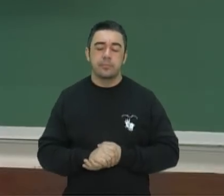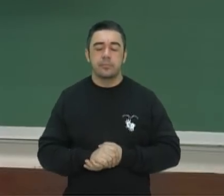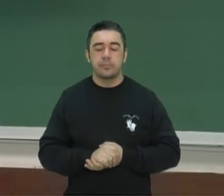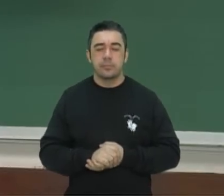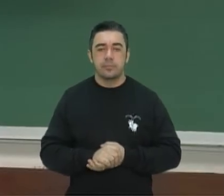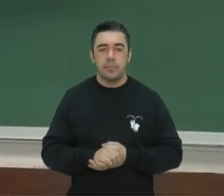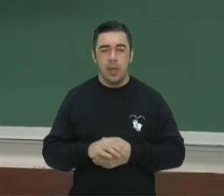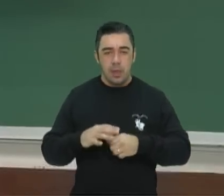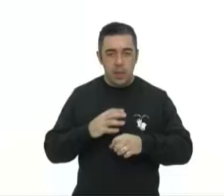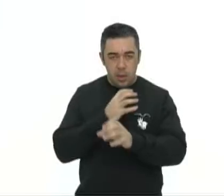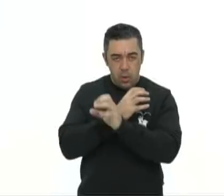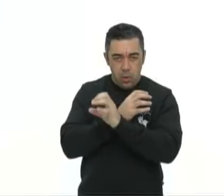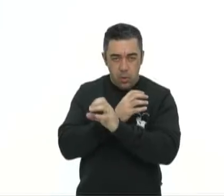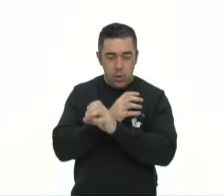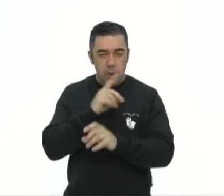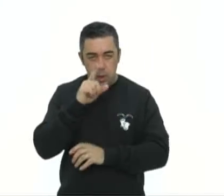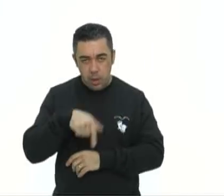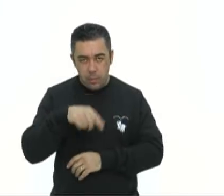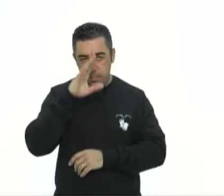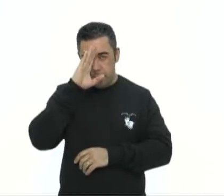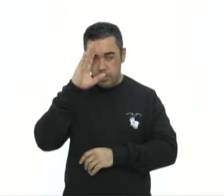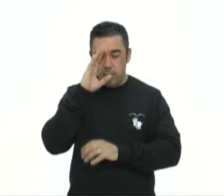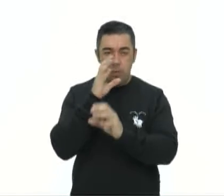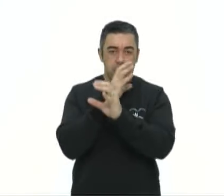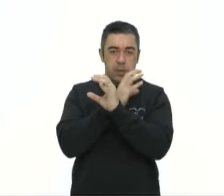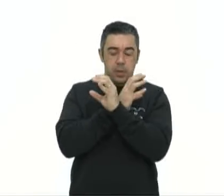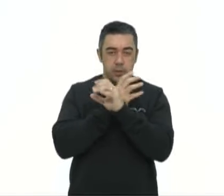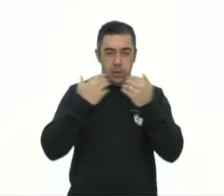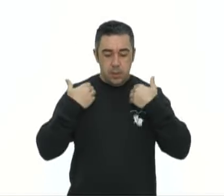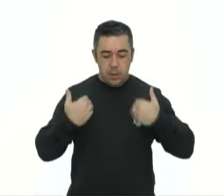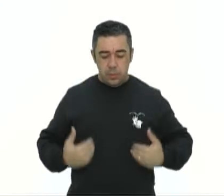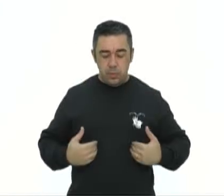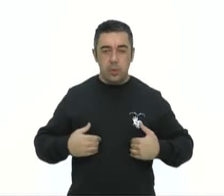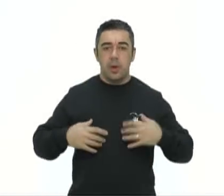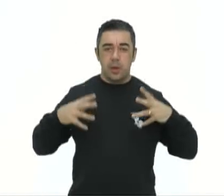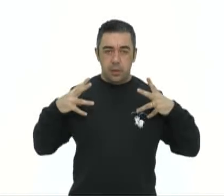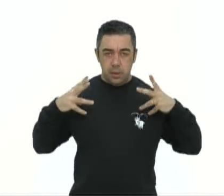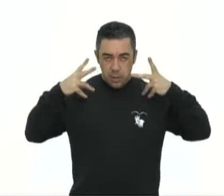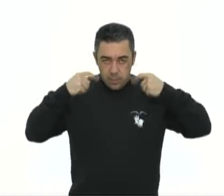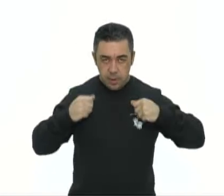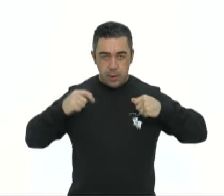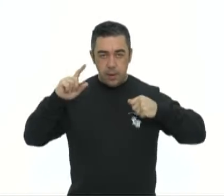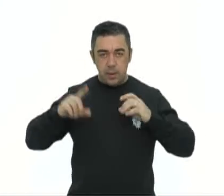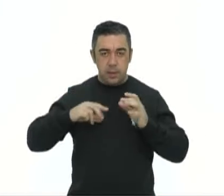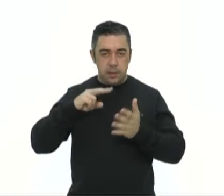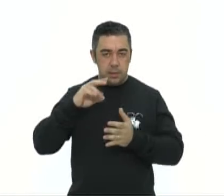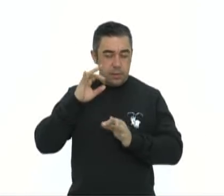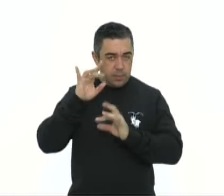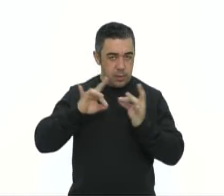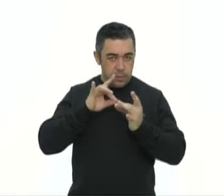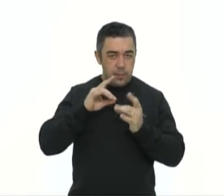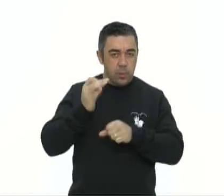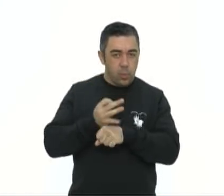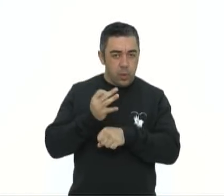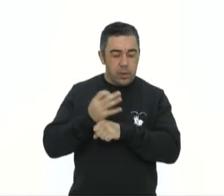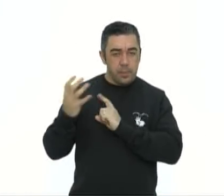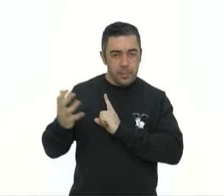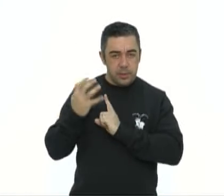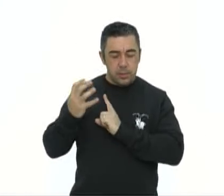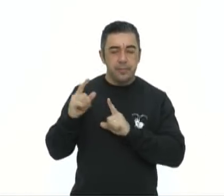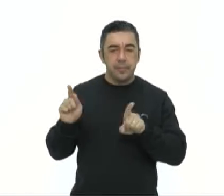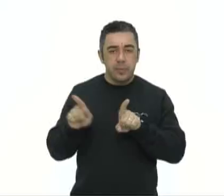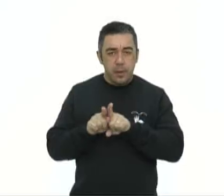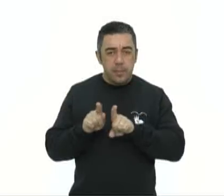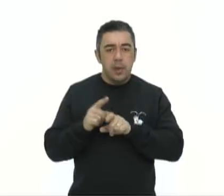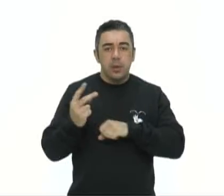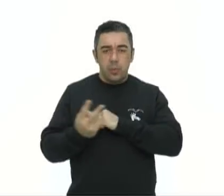O tecido ósseo é constituinte principal do esqueleto dos animais, especializado em suportar pressões. Ele serve de